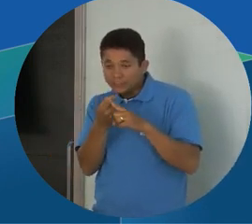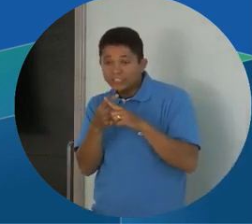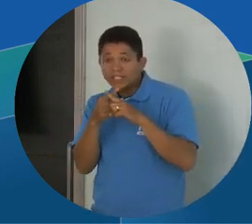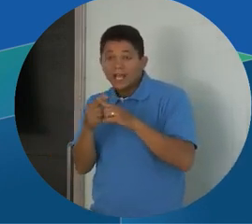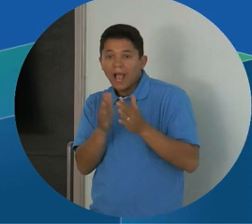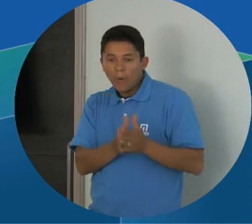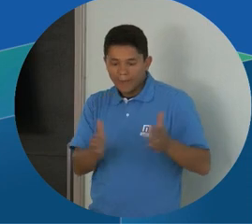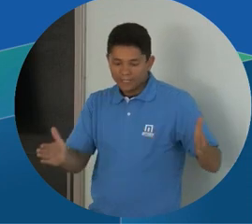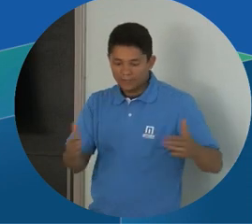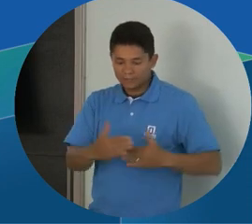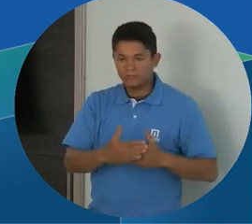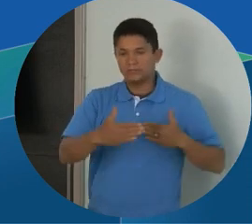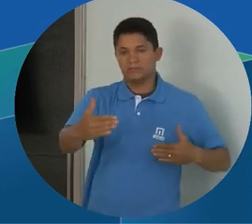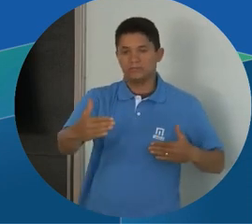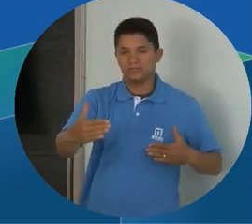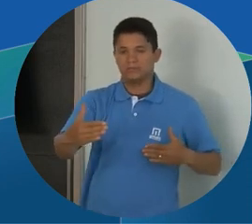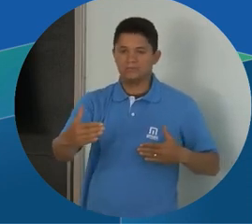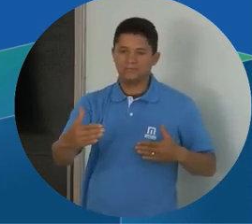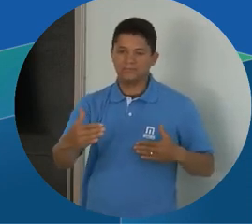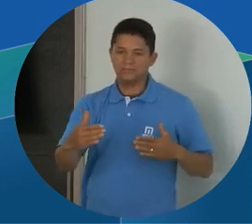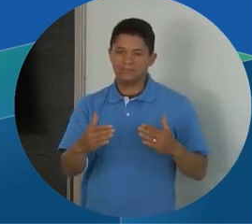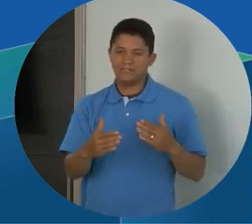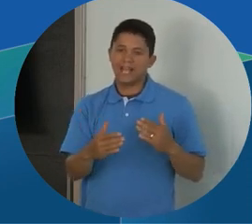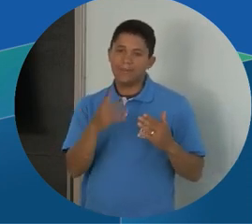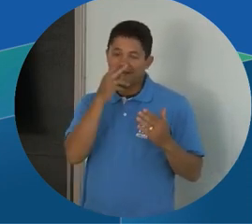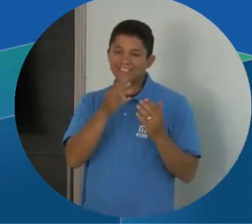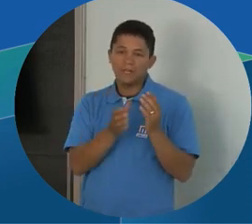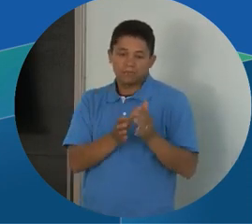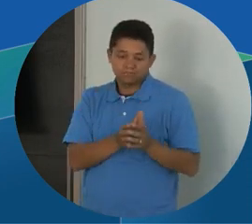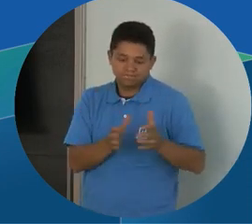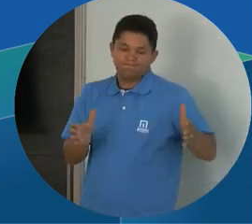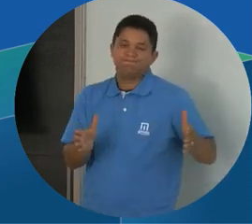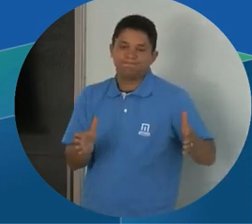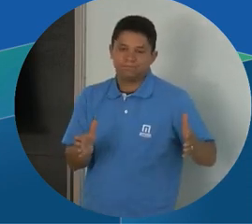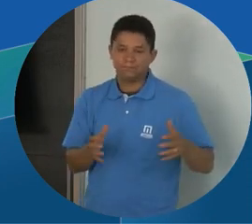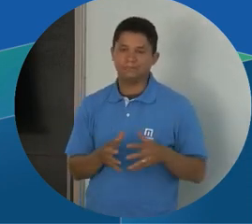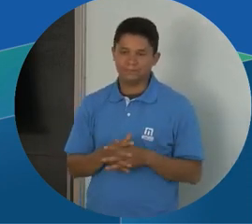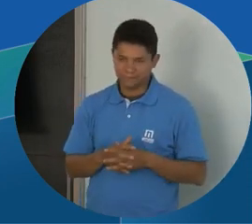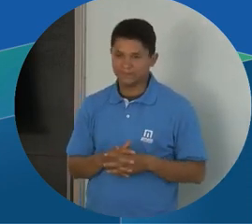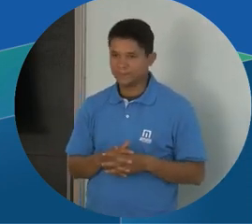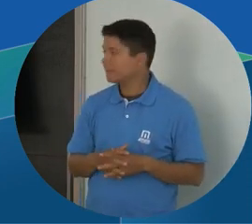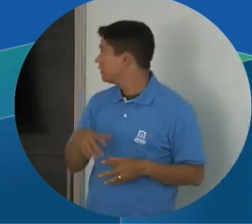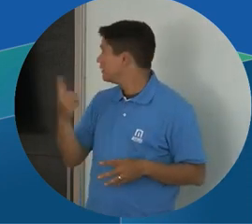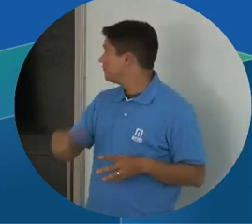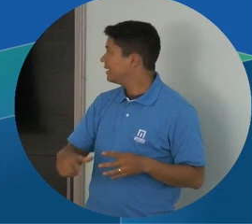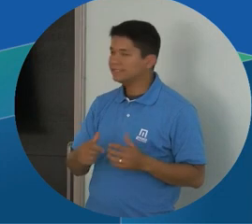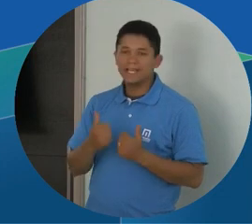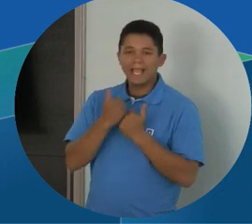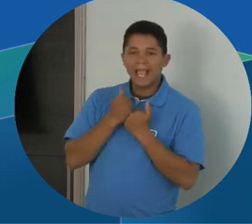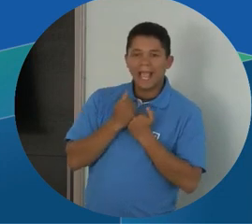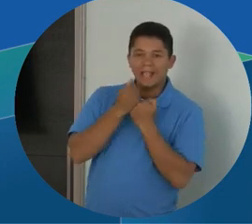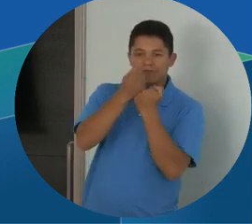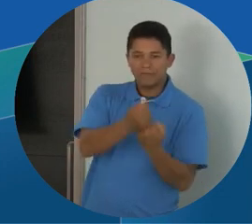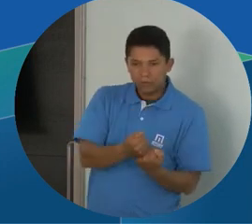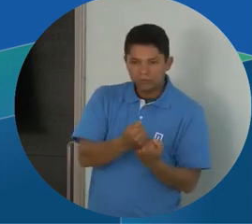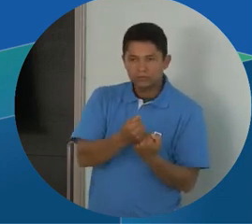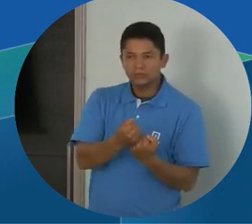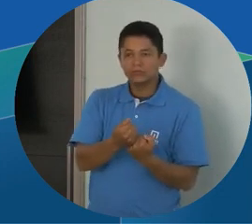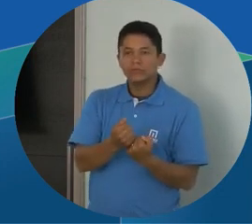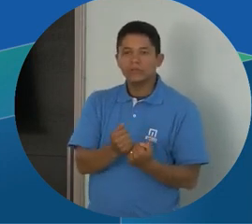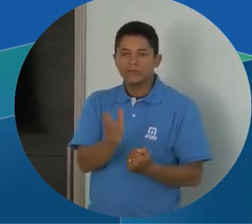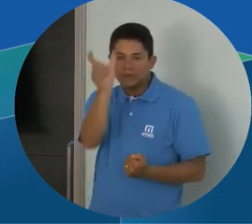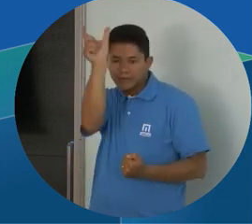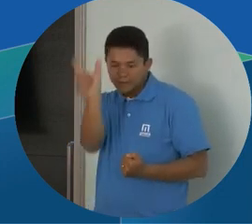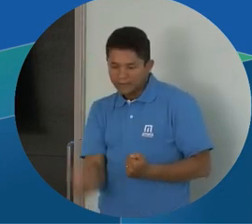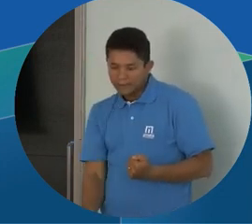edificações, elas andam muito por esse caminho. Reforço com perfil metálico, né? A gente